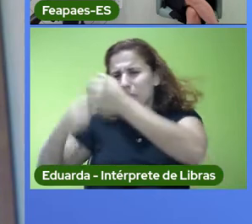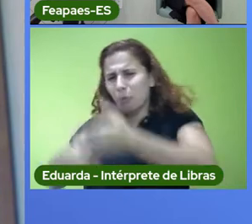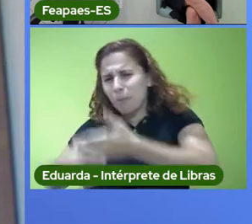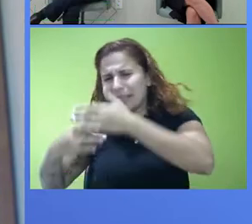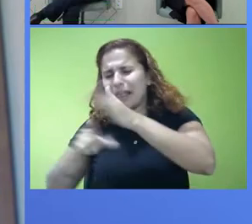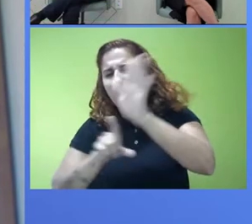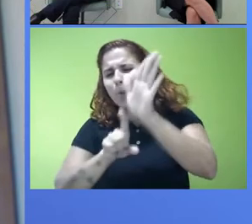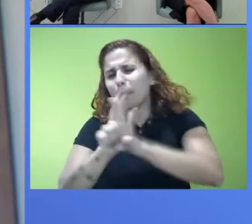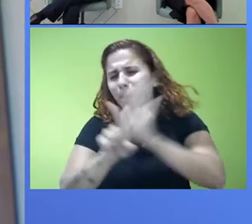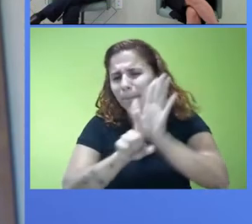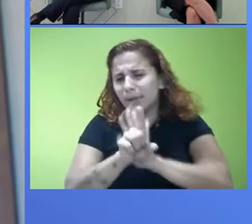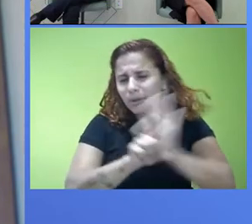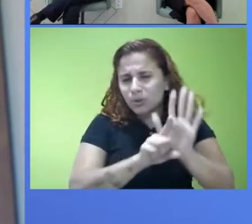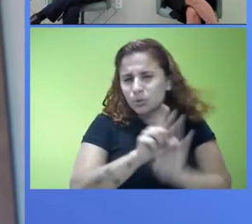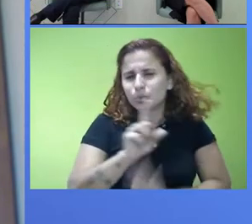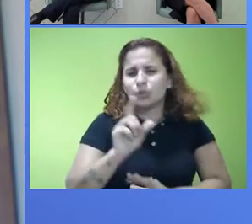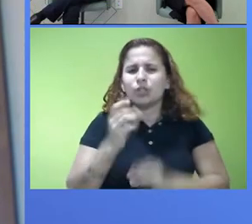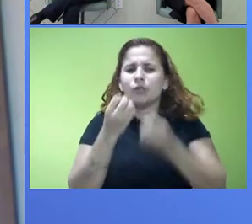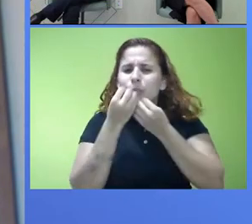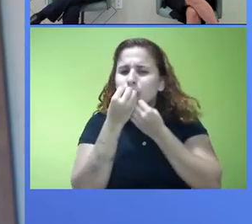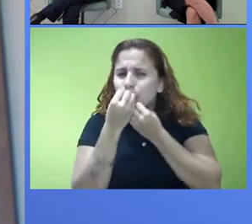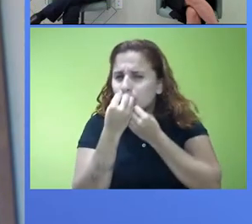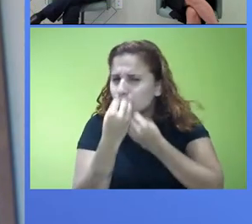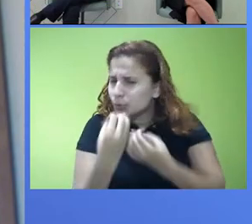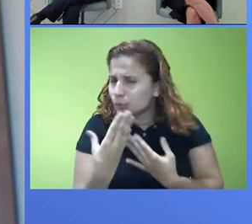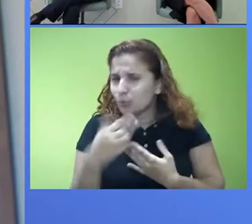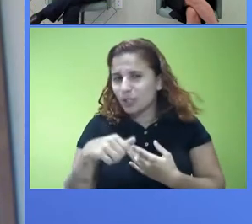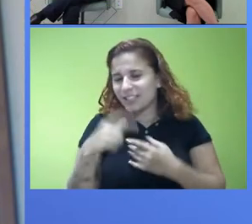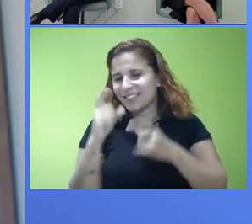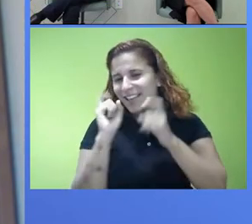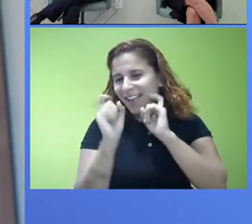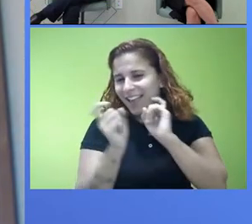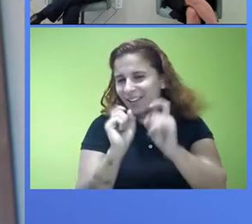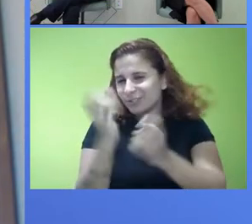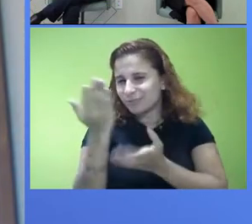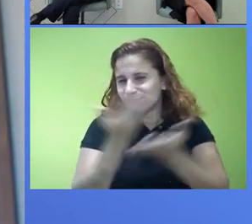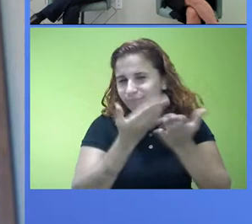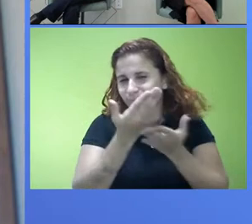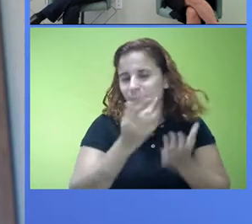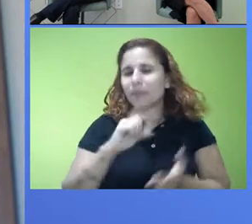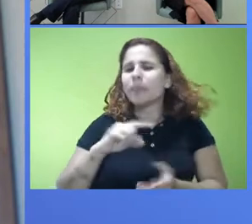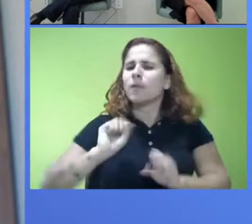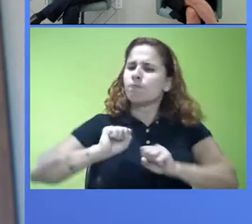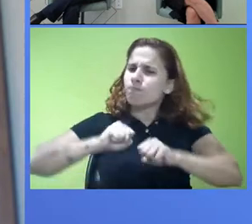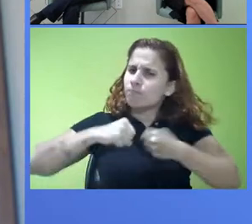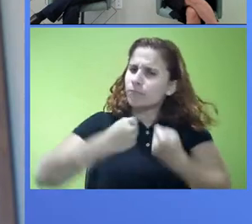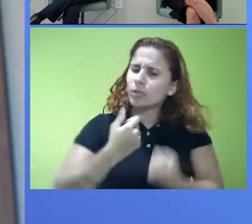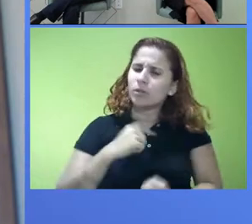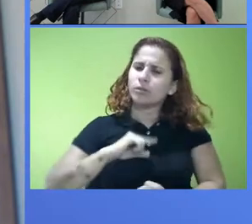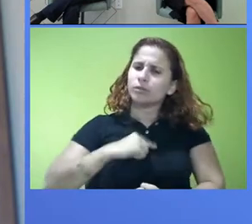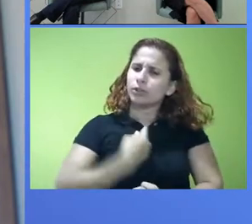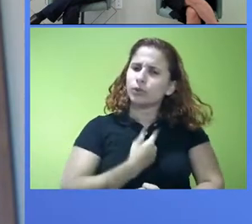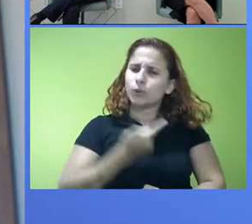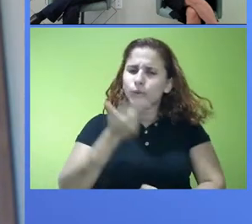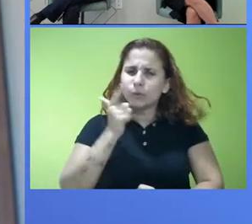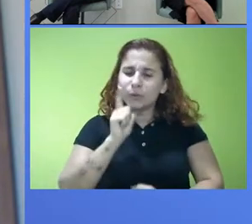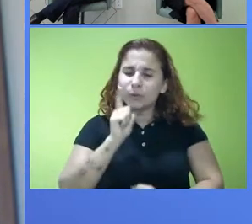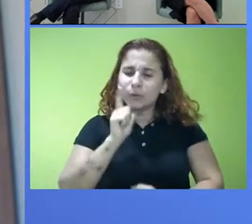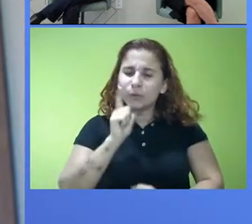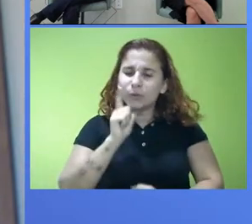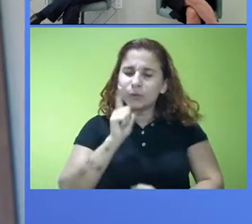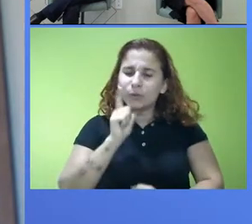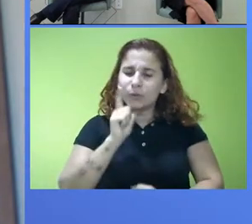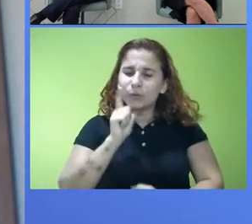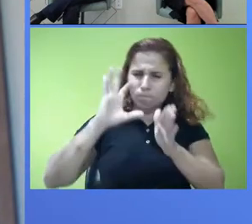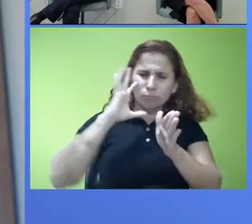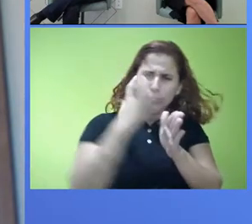que é só por essa reunião desses esforços que a gente vai conseguir enfrentar um desafio que é tão grande, né? Que é dessa inclusão